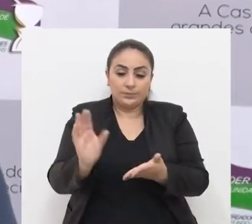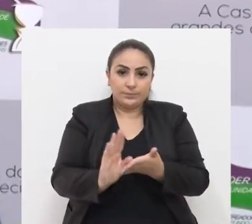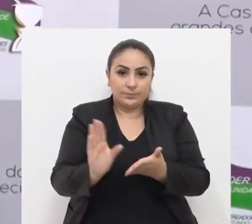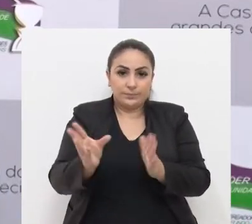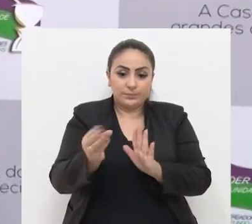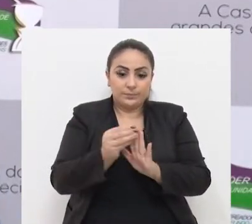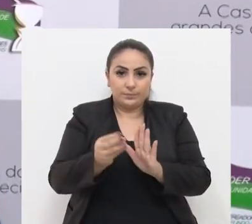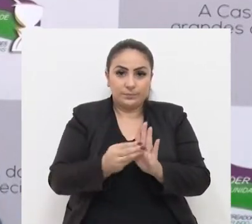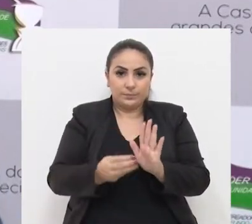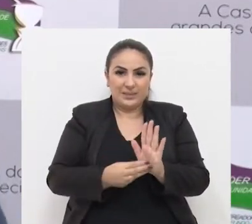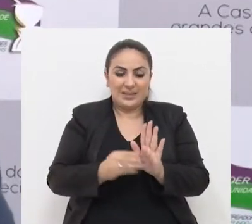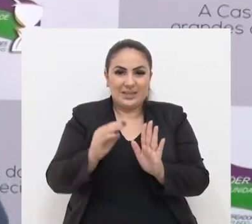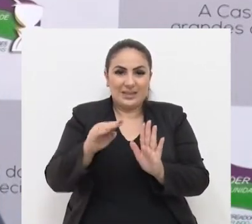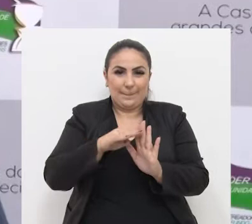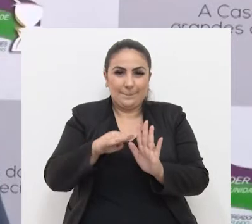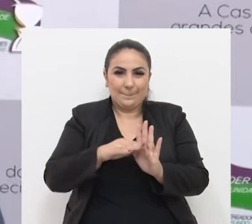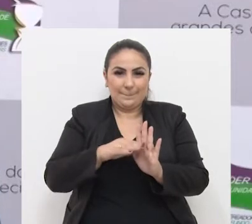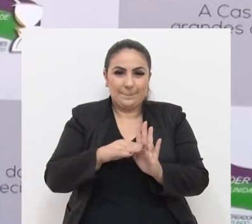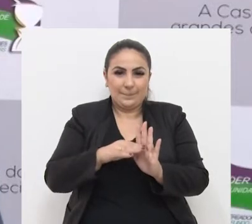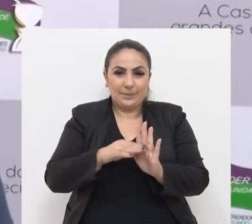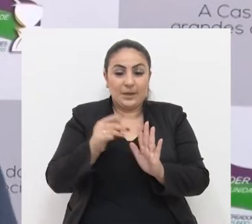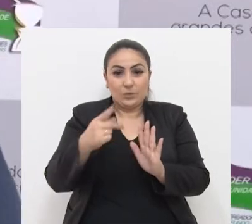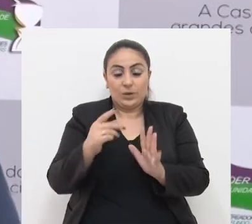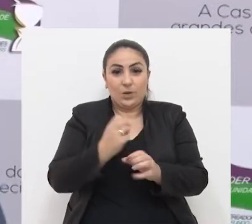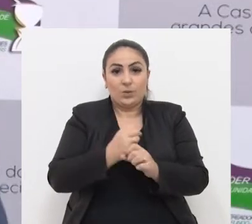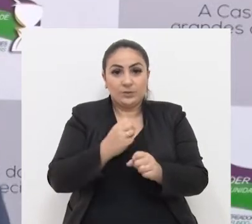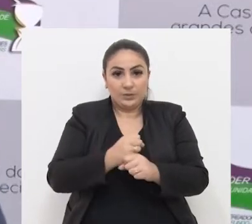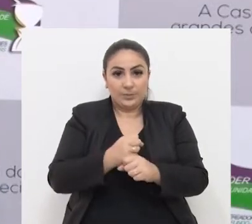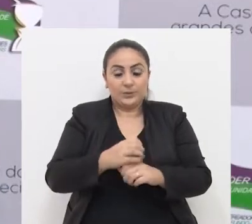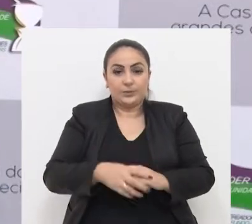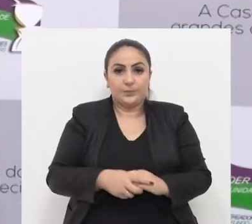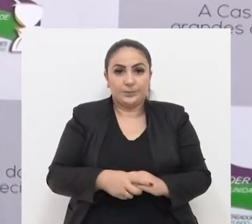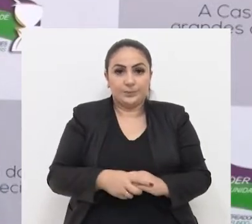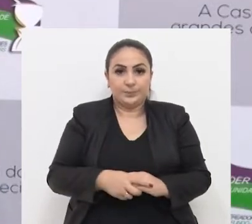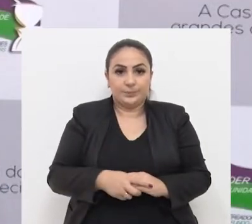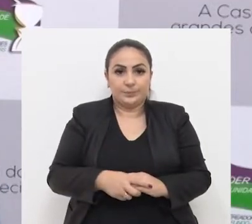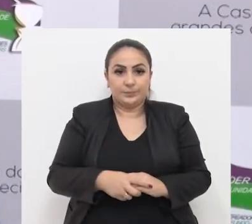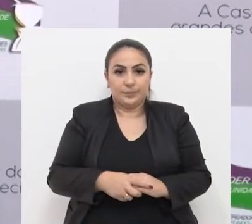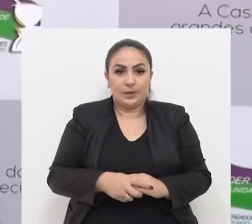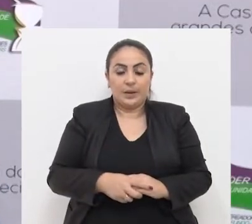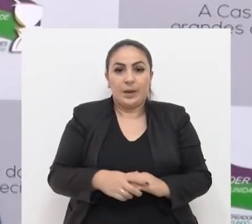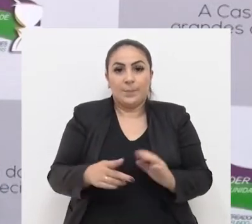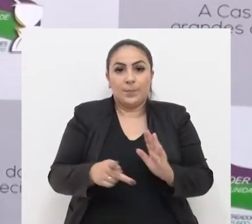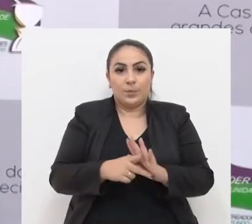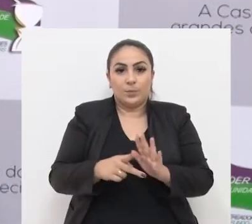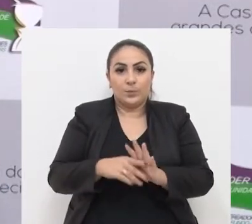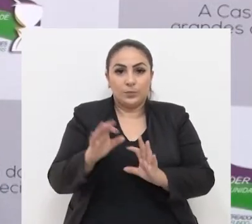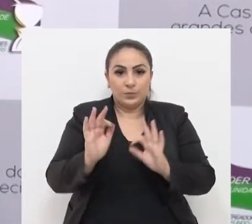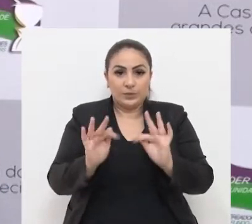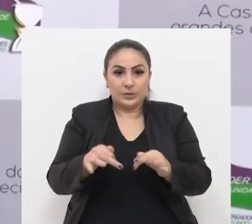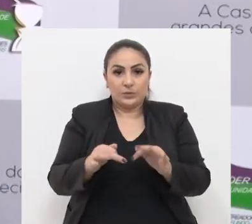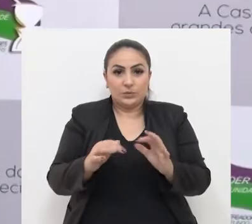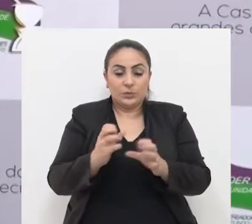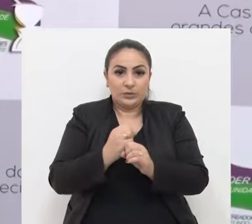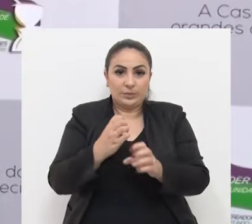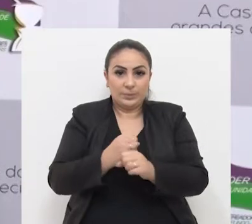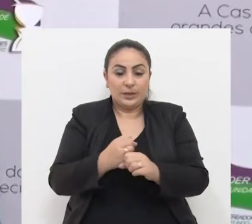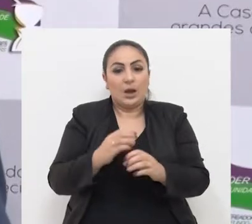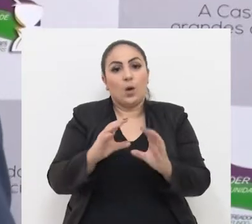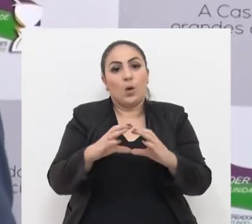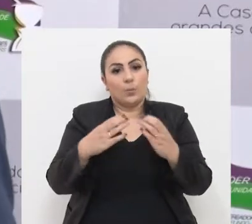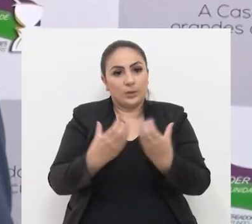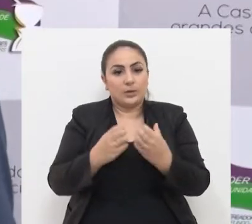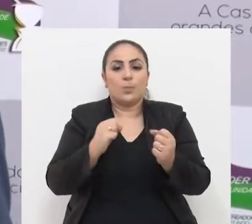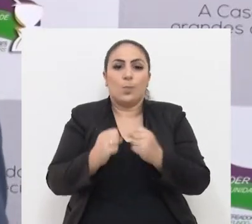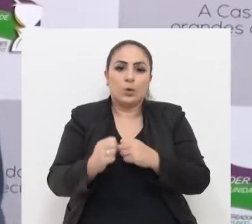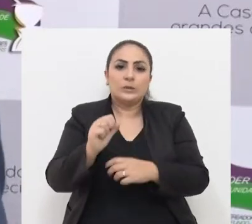emendas suas ao orçamento. O orçamento é a fase final de toda essa peça orçamentária. Então, a comunidade pode